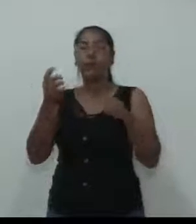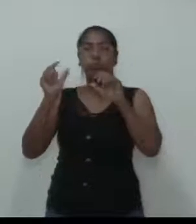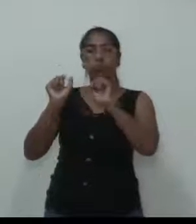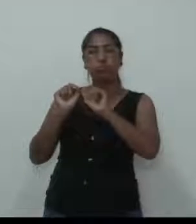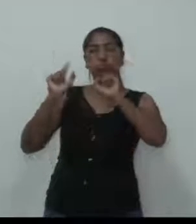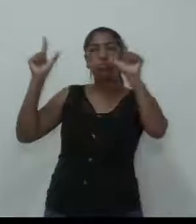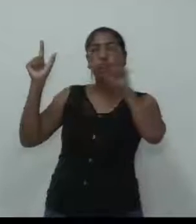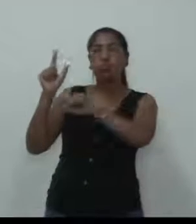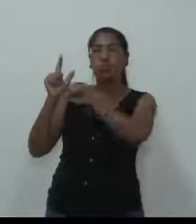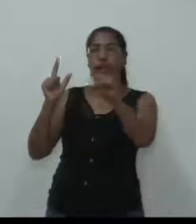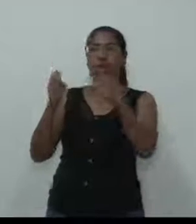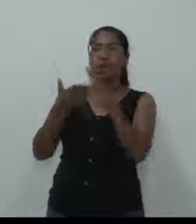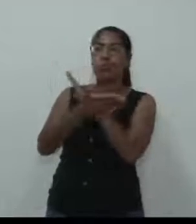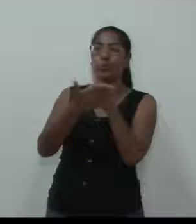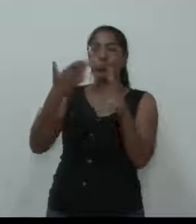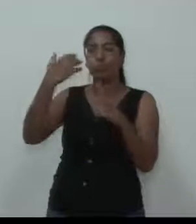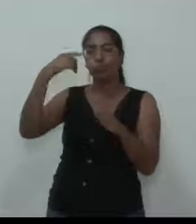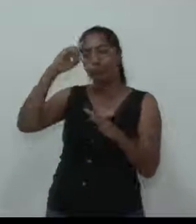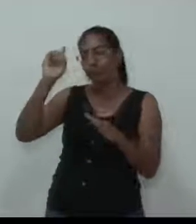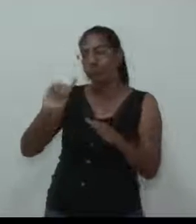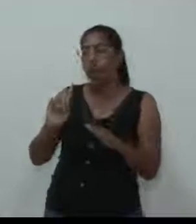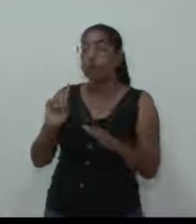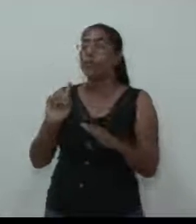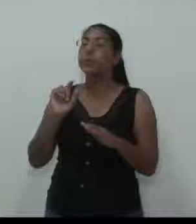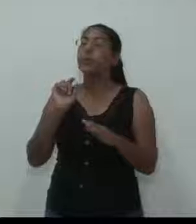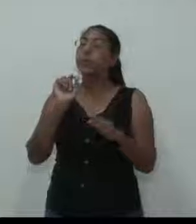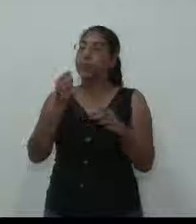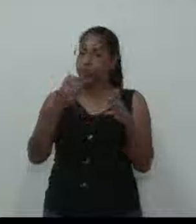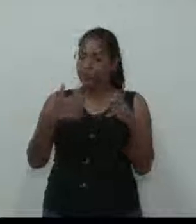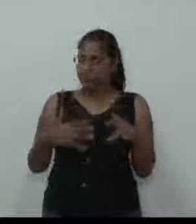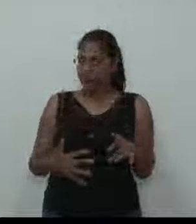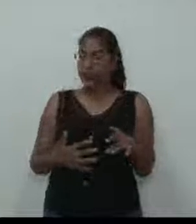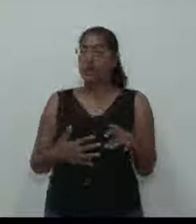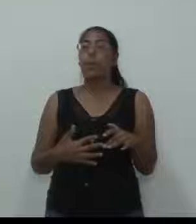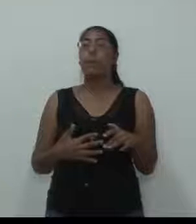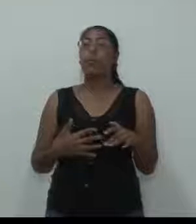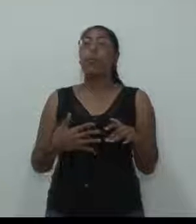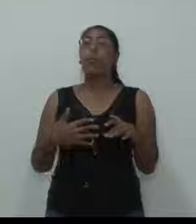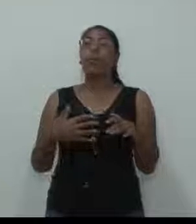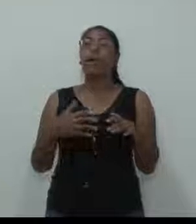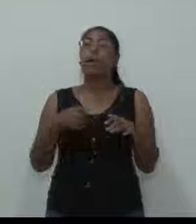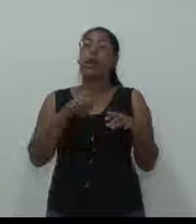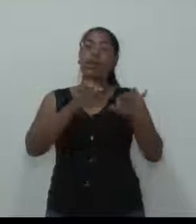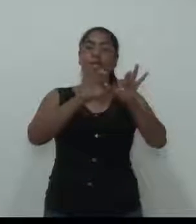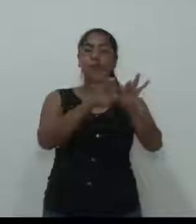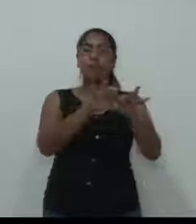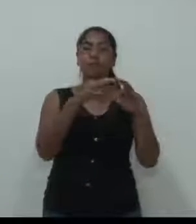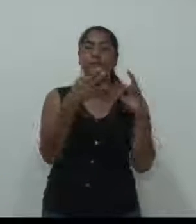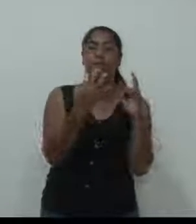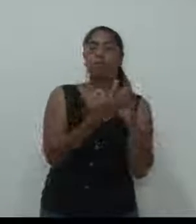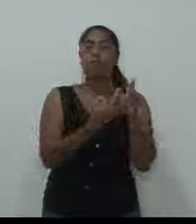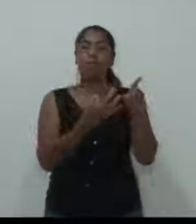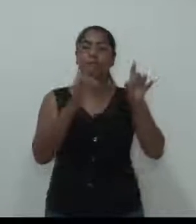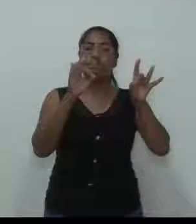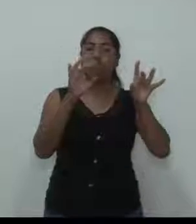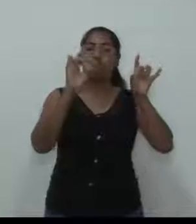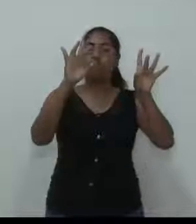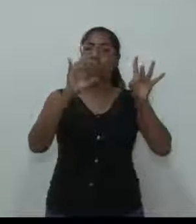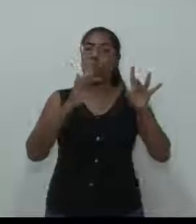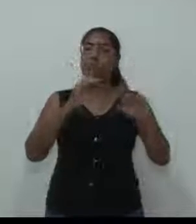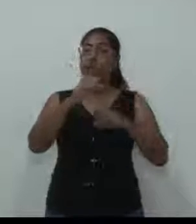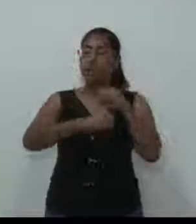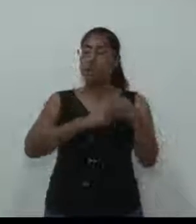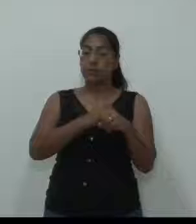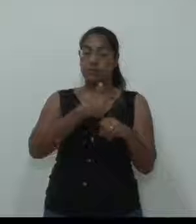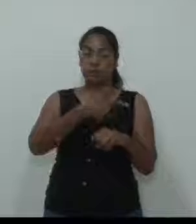por desconhecimento, mas o surgimento da análise, né, da valorização da família, esse ano específico, com o